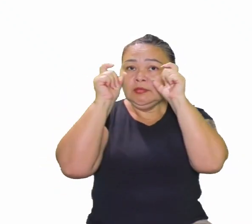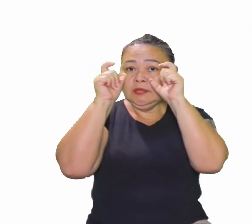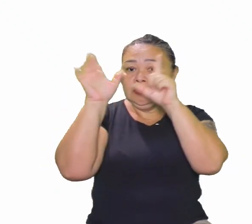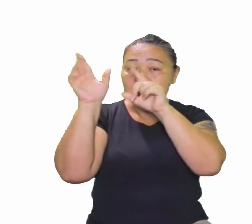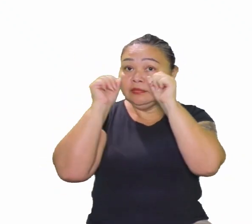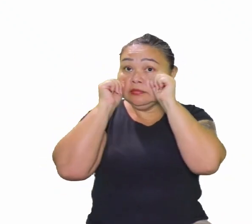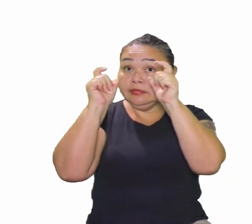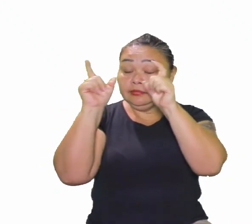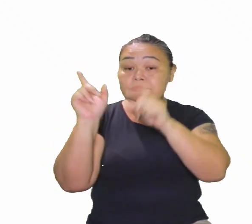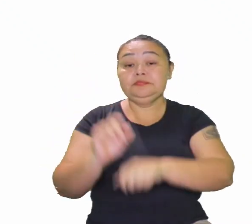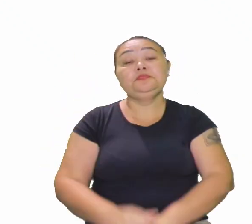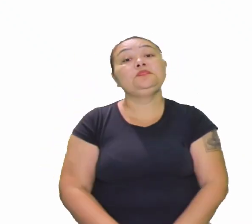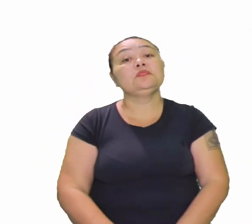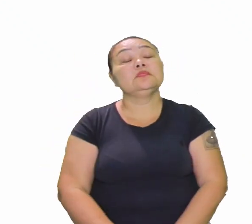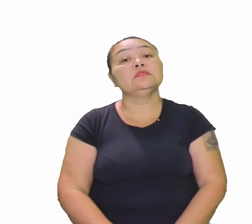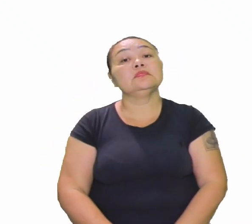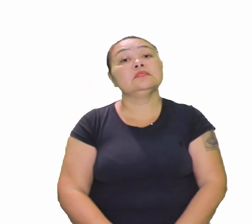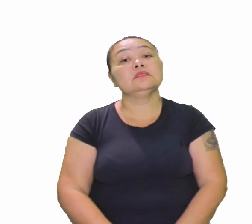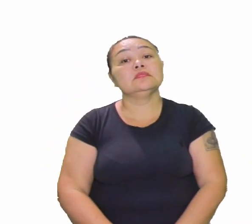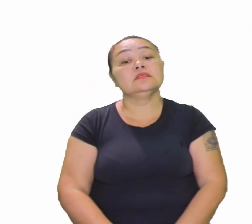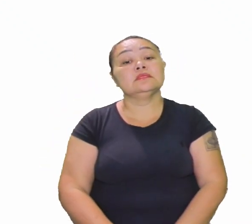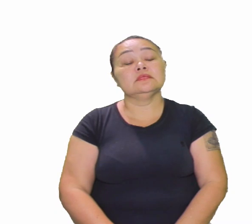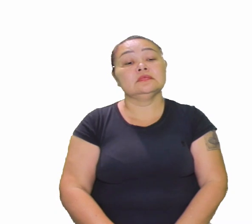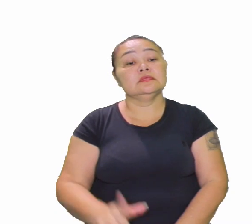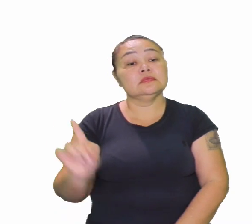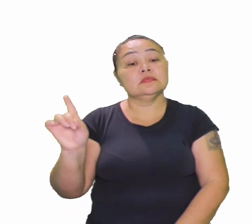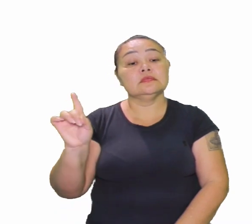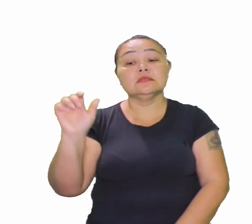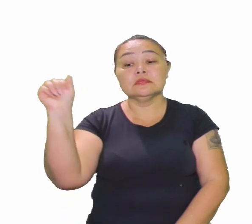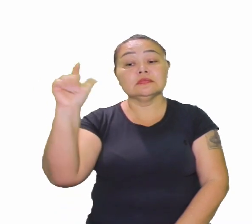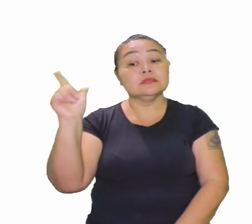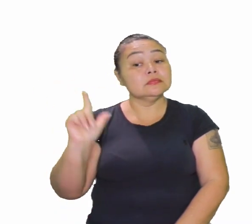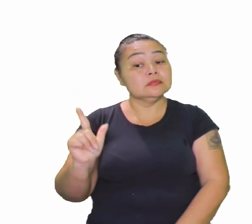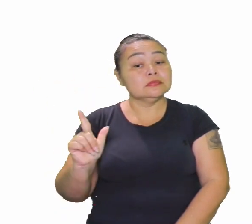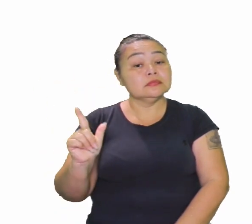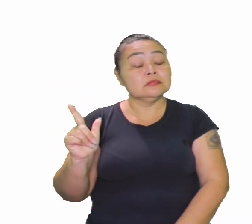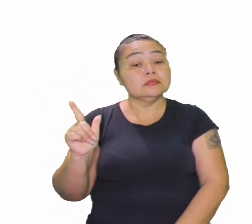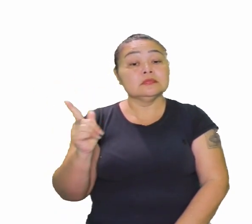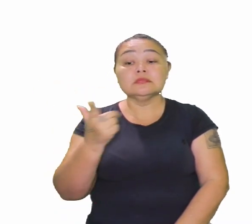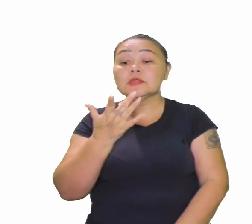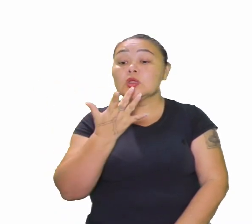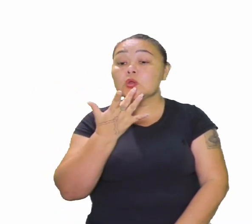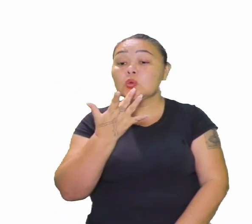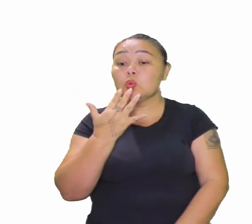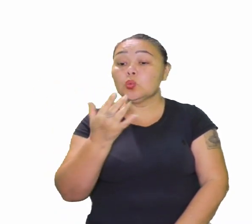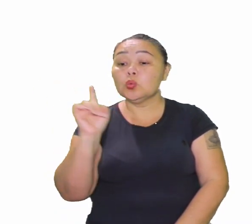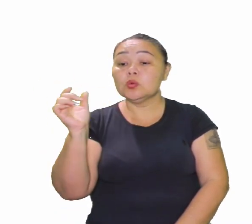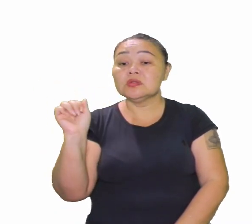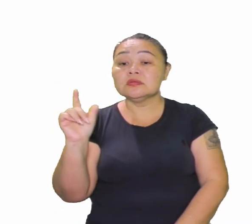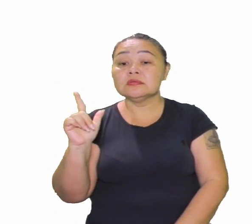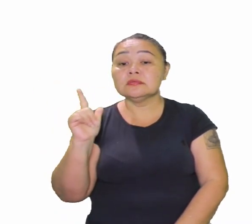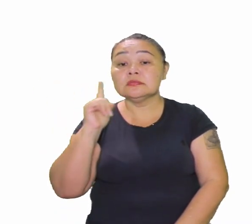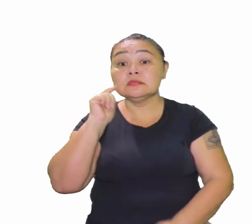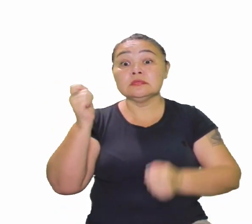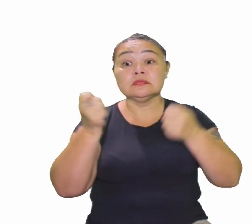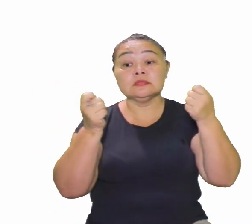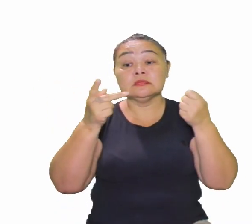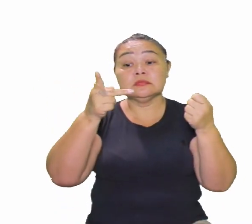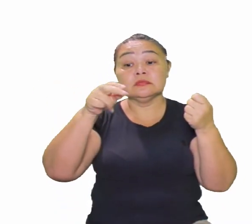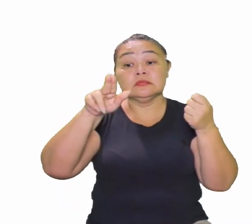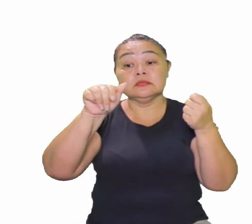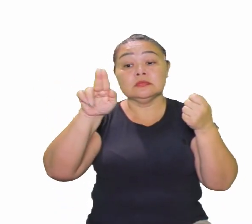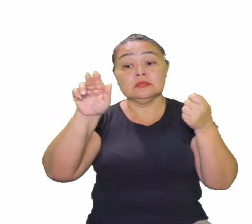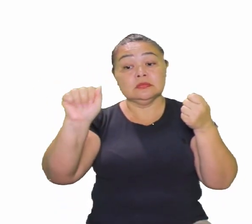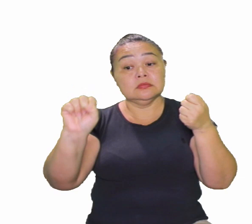aqui, tá? Deixa eu botar o marca-texto azulzinho. Vocês gostam do azulzinho? Eu também gosto. Controle de